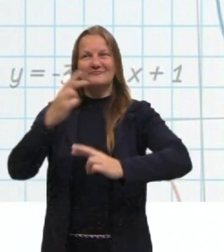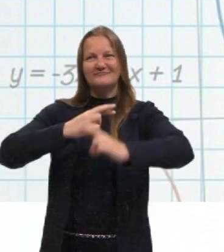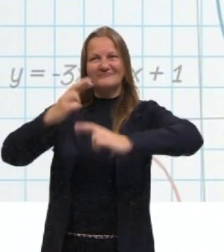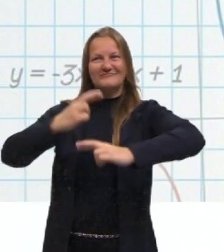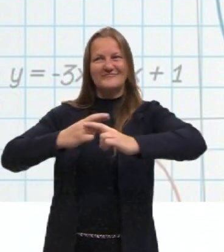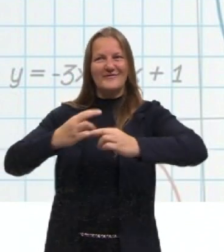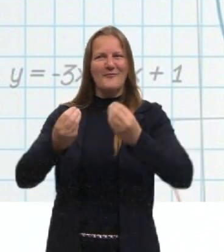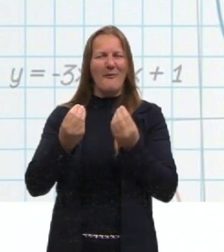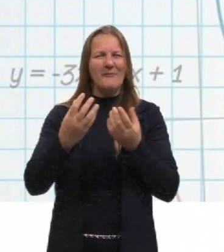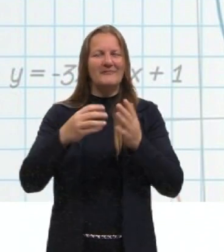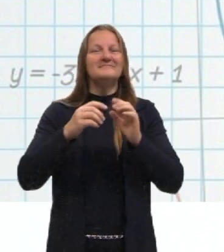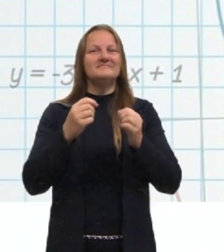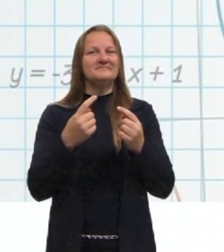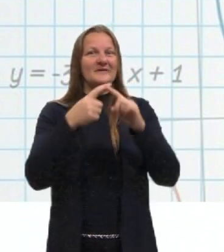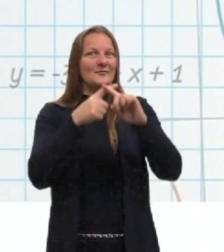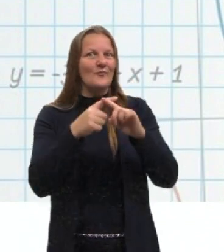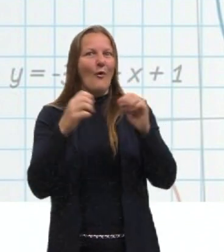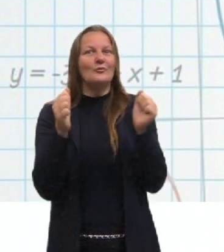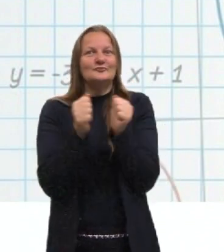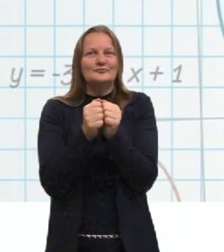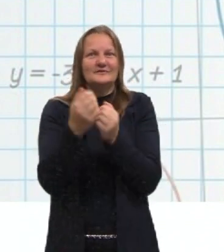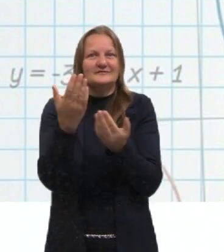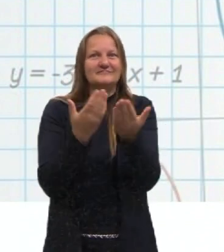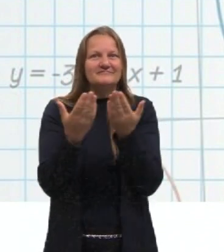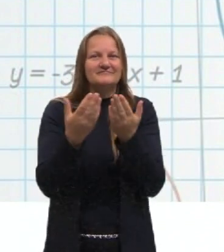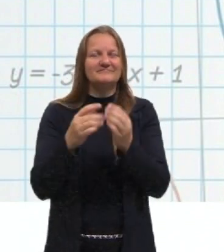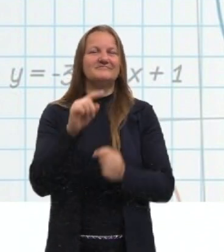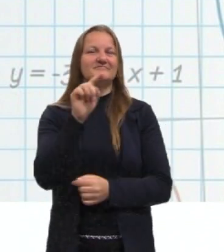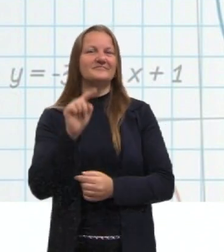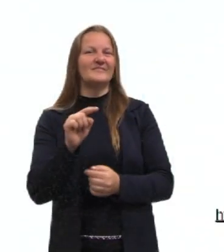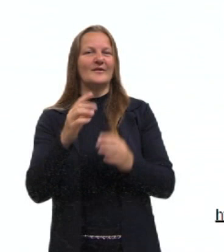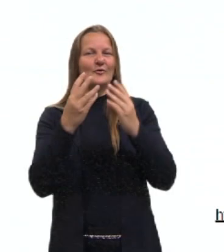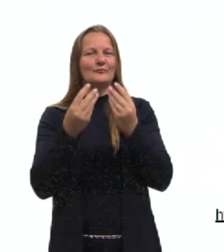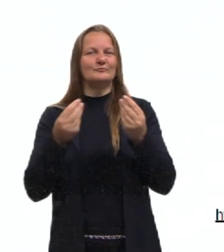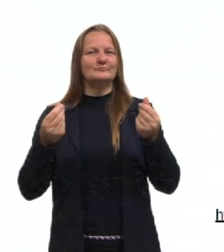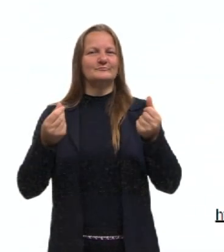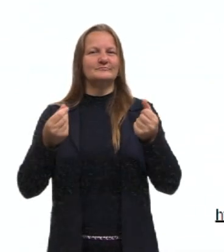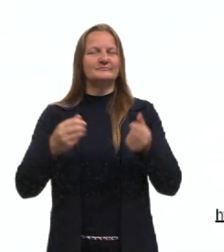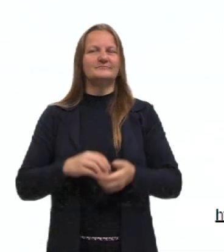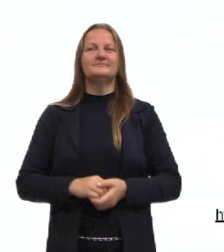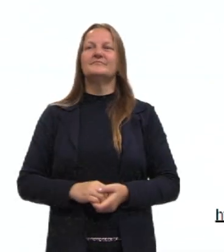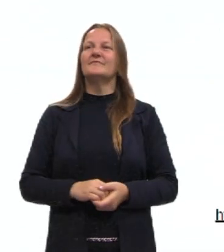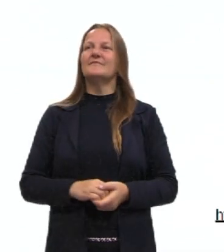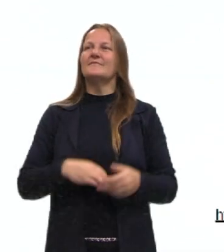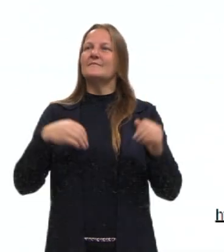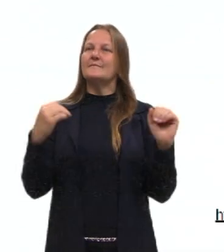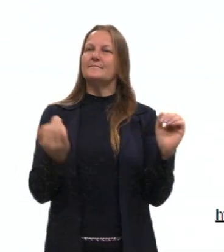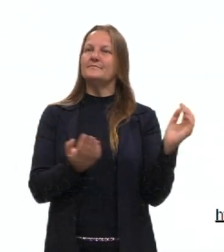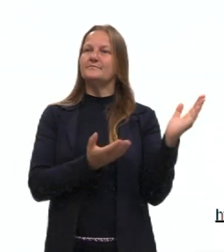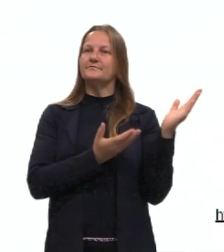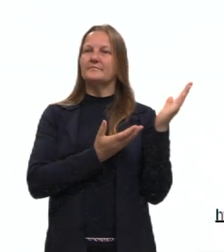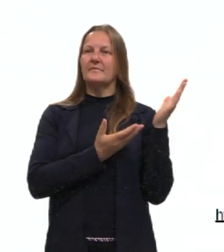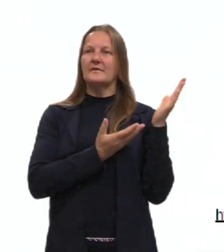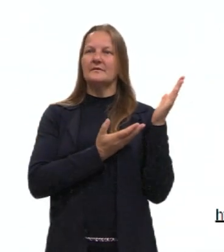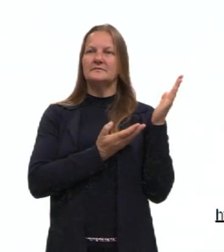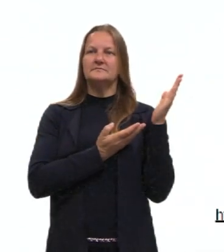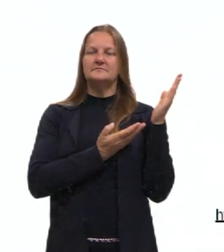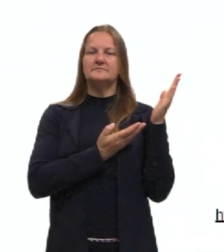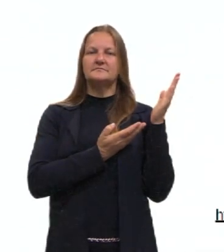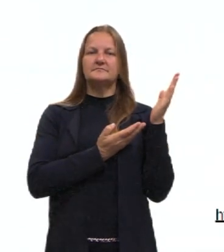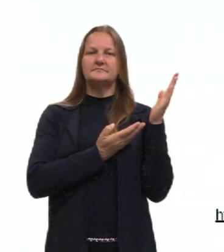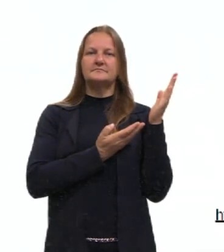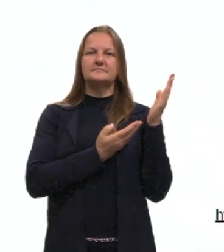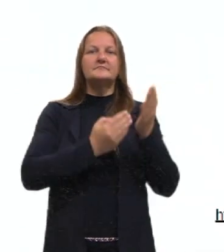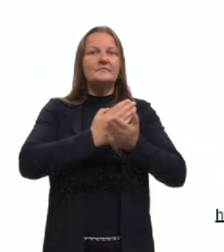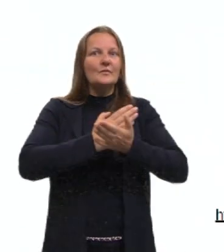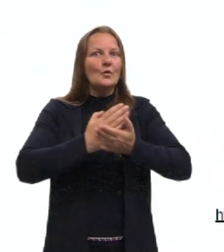elas ou se tem como elas trabalharem juntas em harmonia. Então, nós vamos ver um pouquinho da origem, né, da